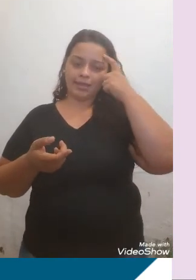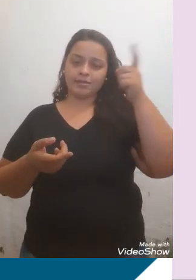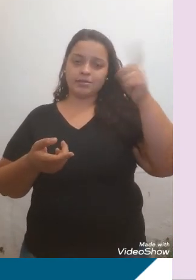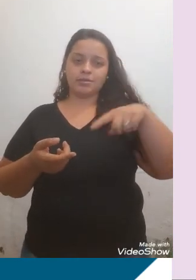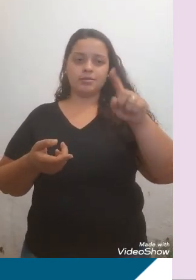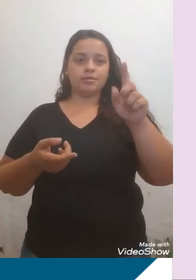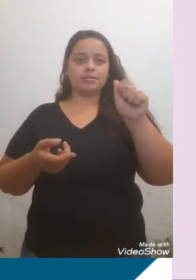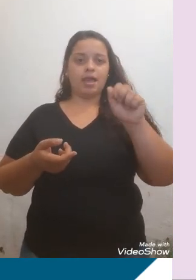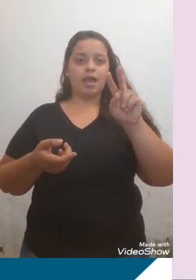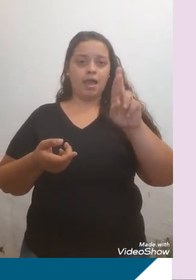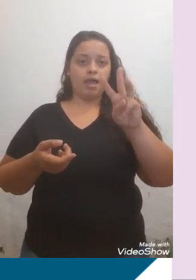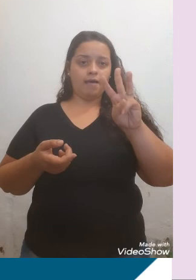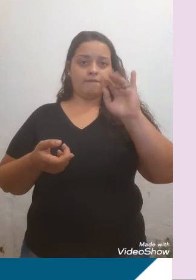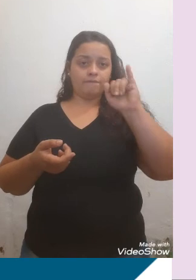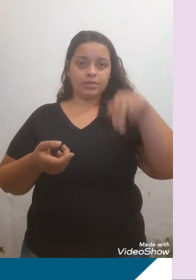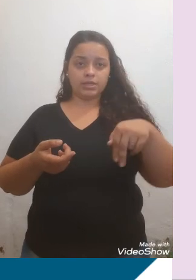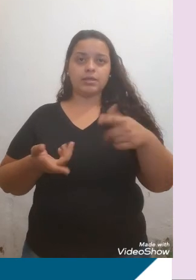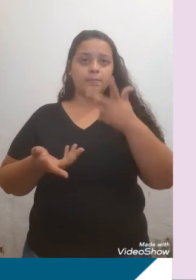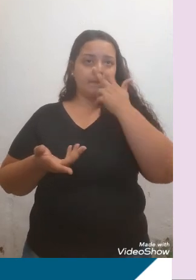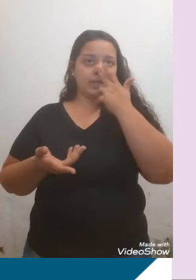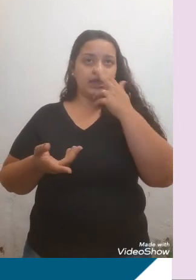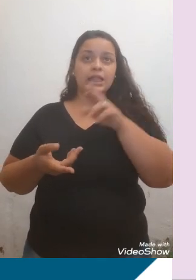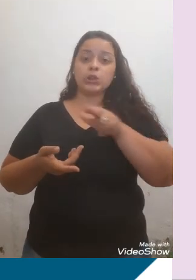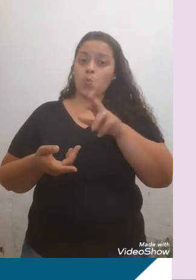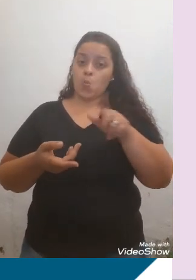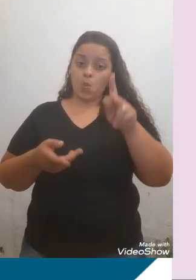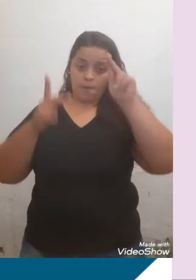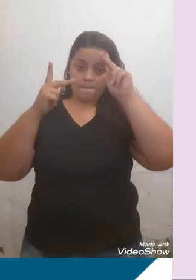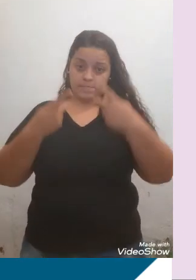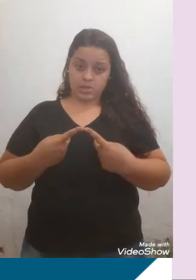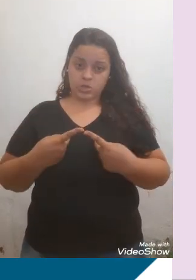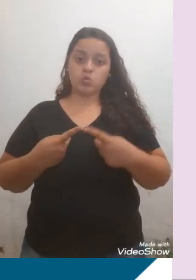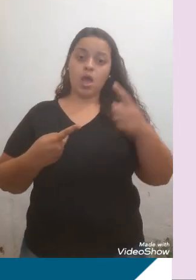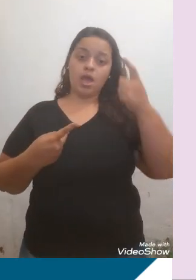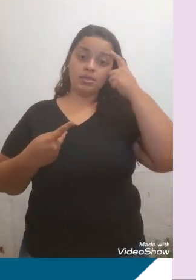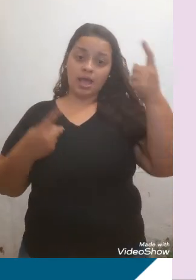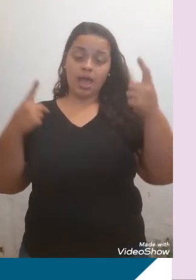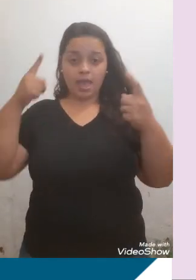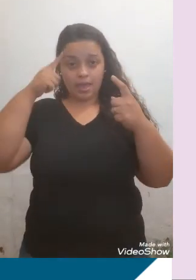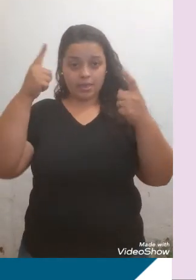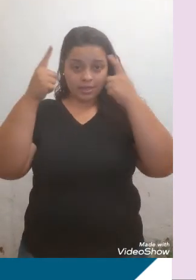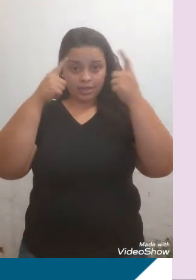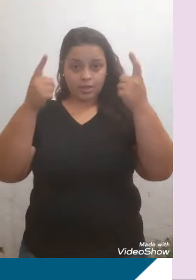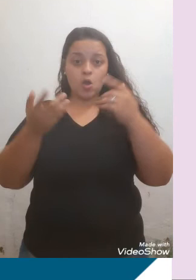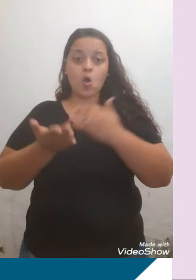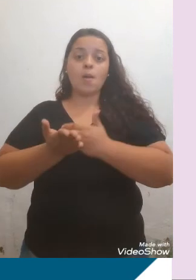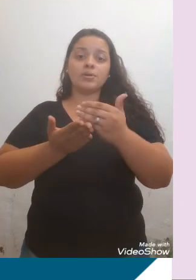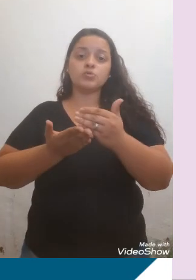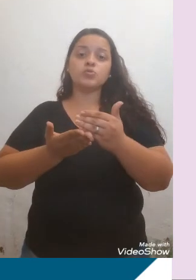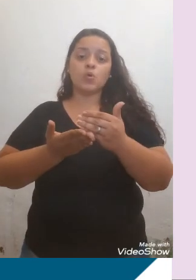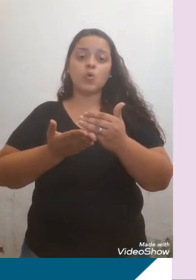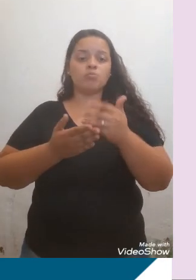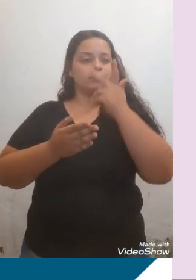Charles Darwin, que eram aplicadas para seres não humanos, Essas ideias começaram a ser aplicadas